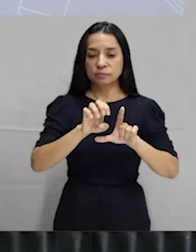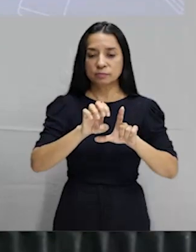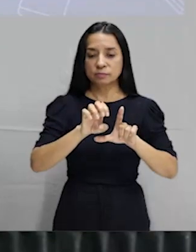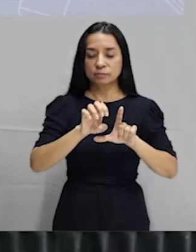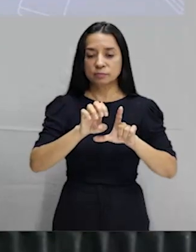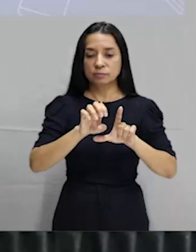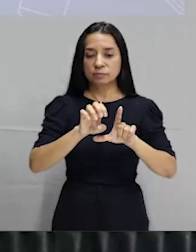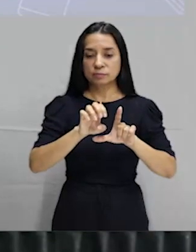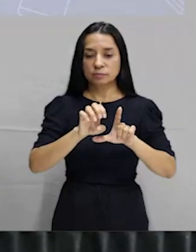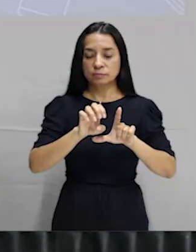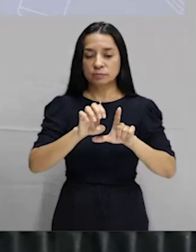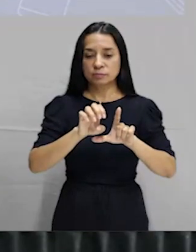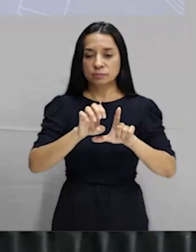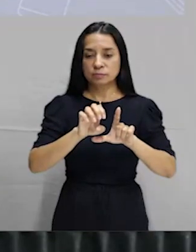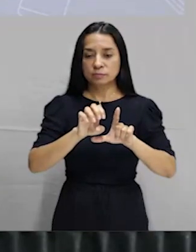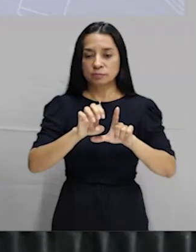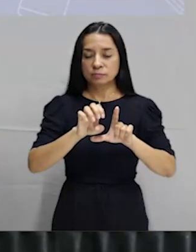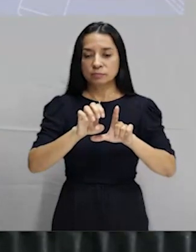fim, na letra E,